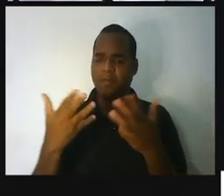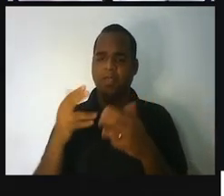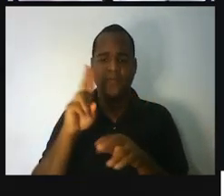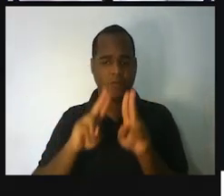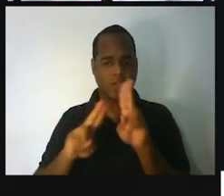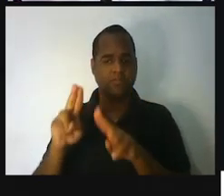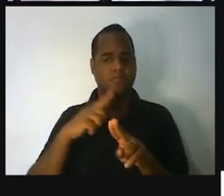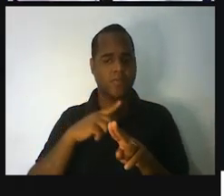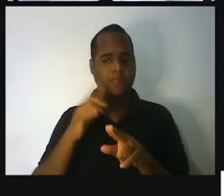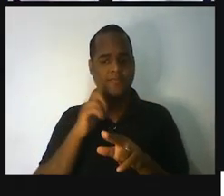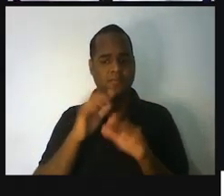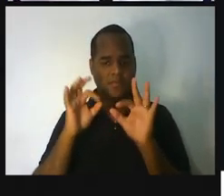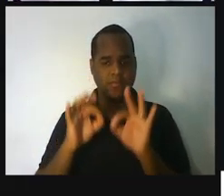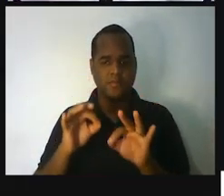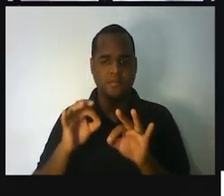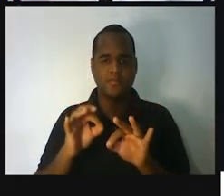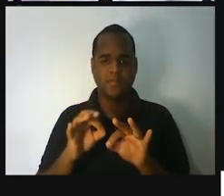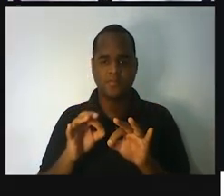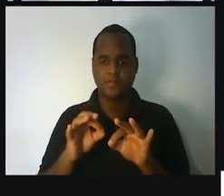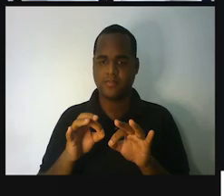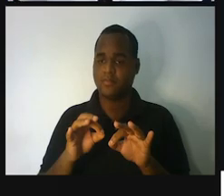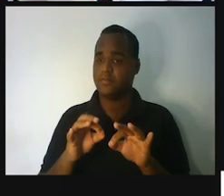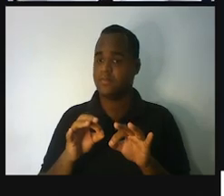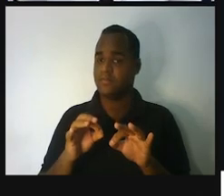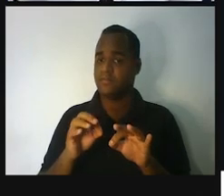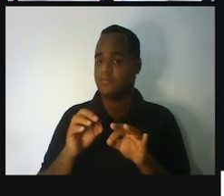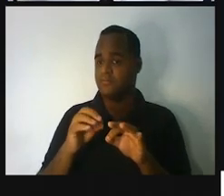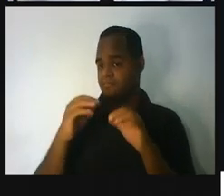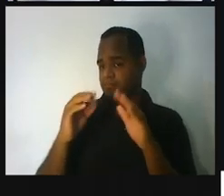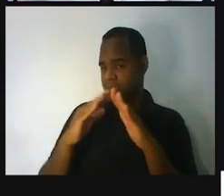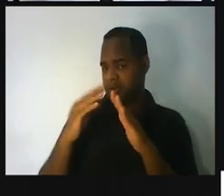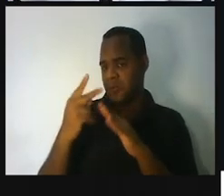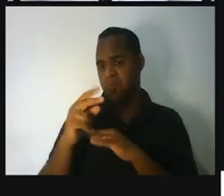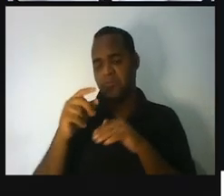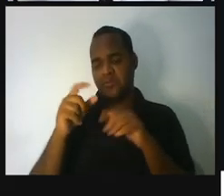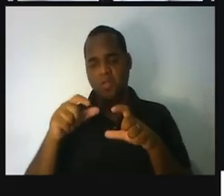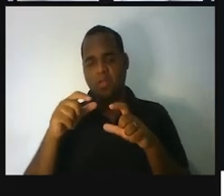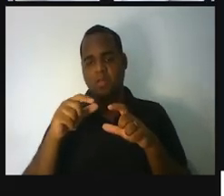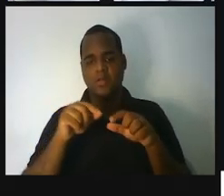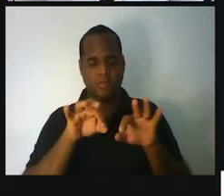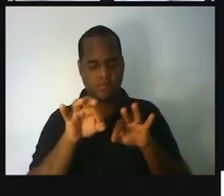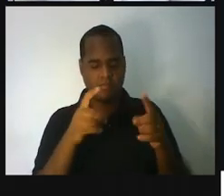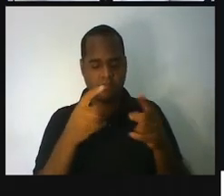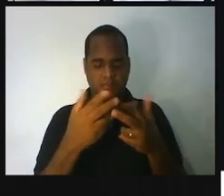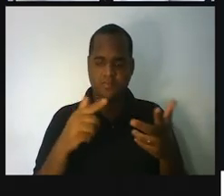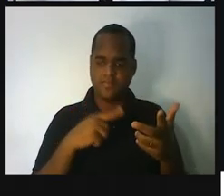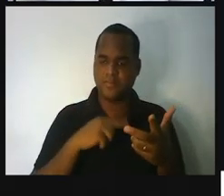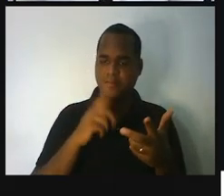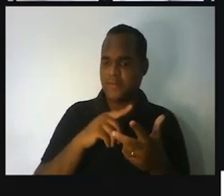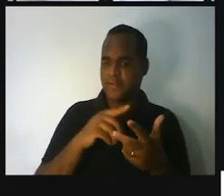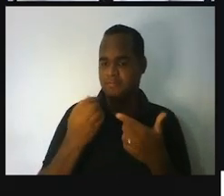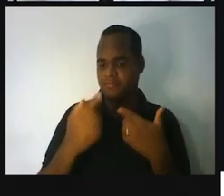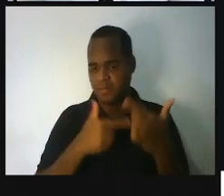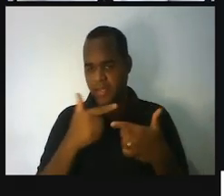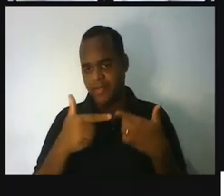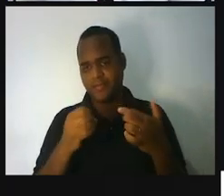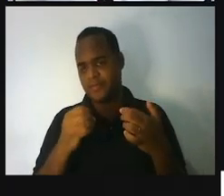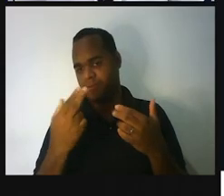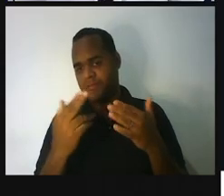na matemática. E quando você vai de casa para um lugar de sua rotina, como o trabalho ou a